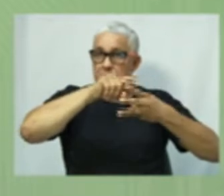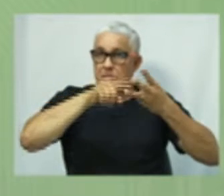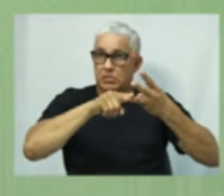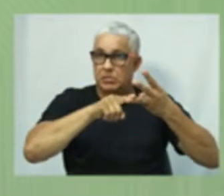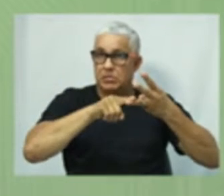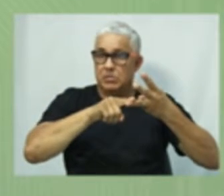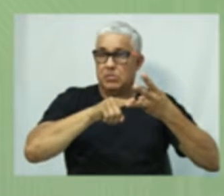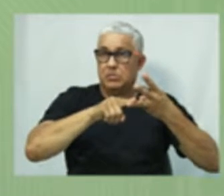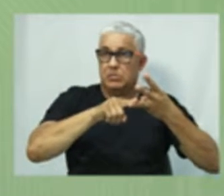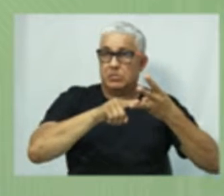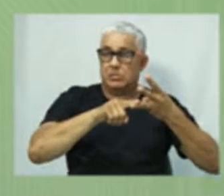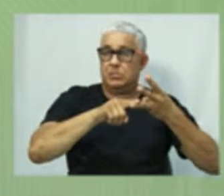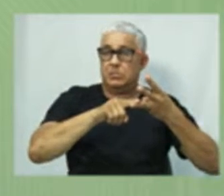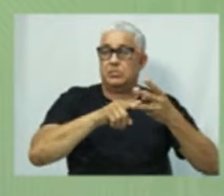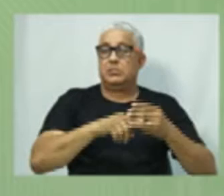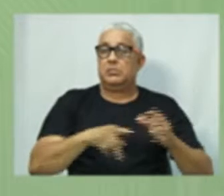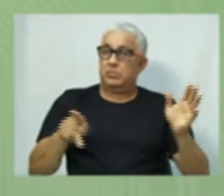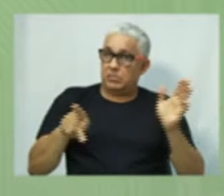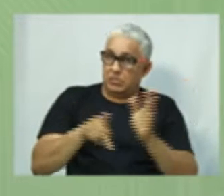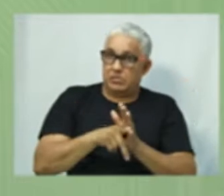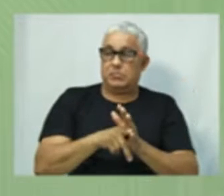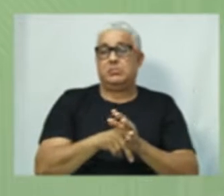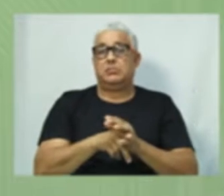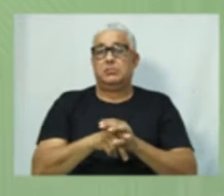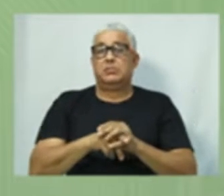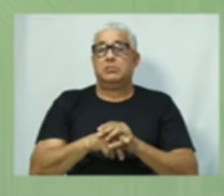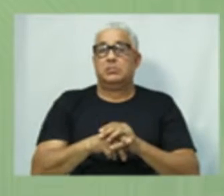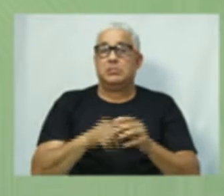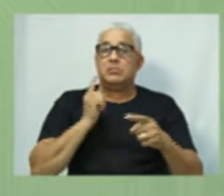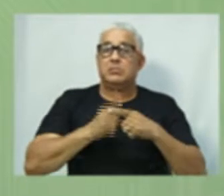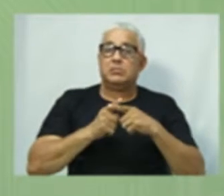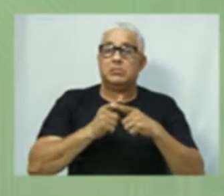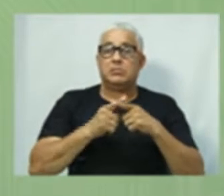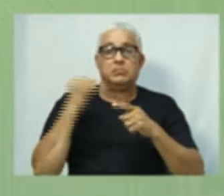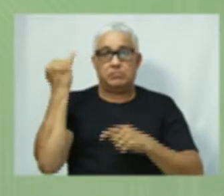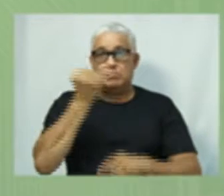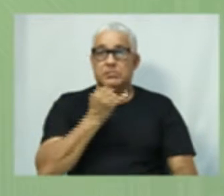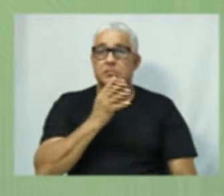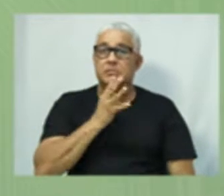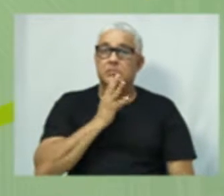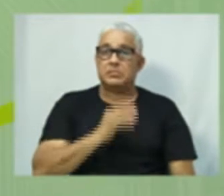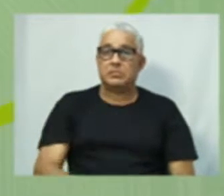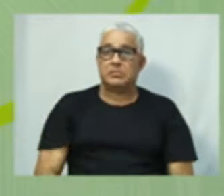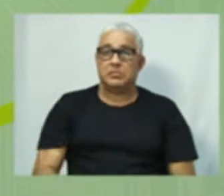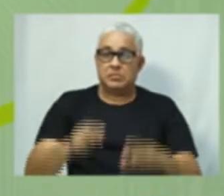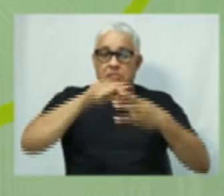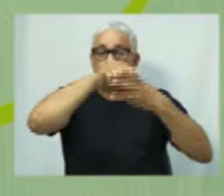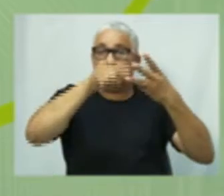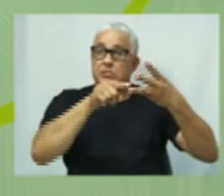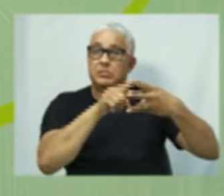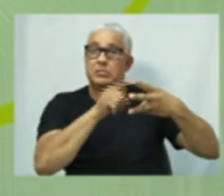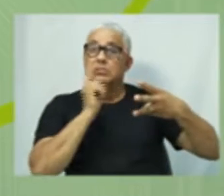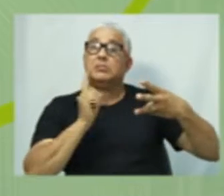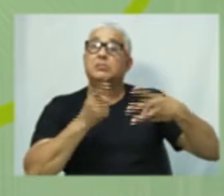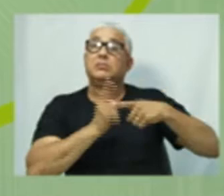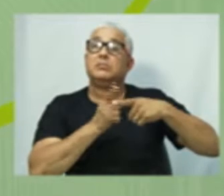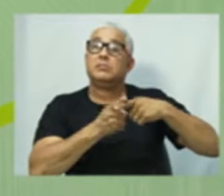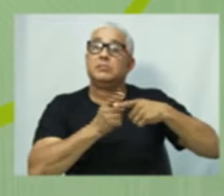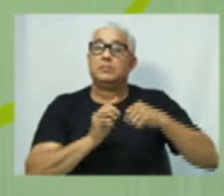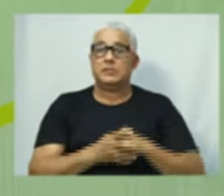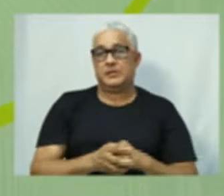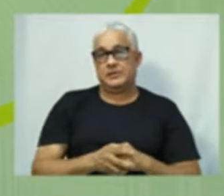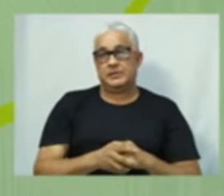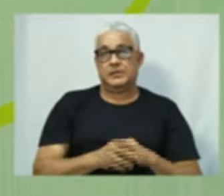regimes tributários possíveis. E por que da importância de conhecermos esses 3 regimes?